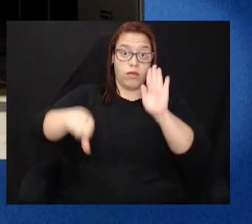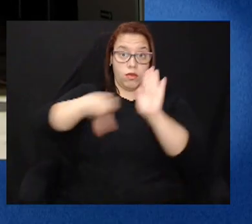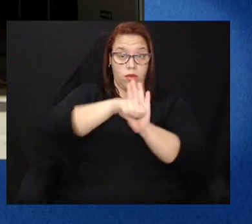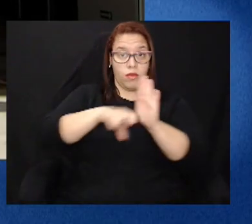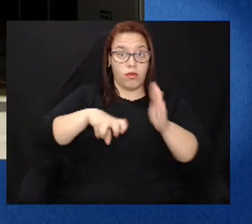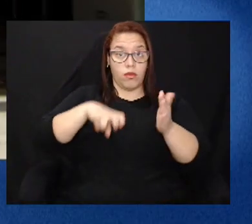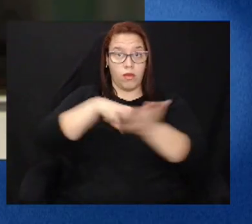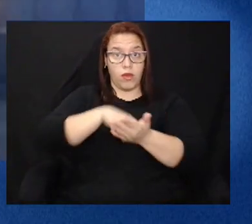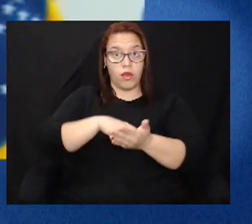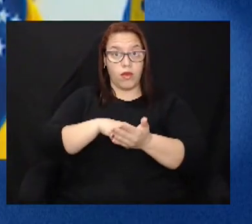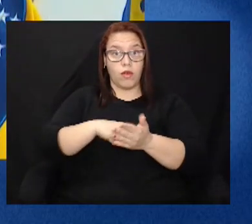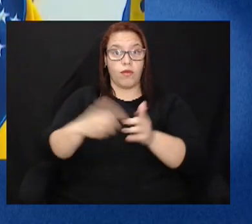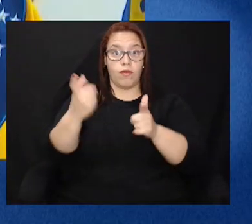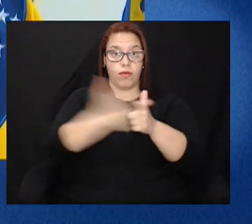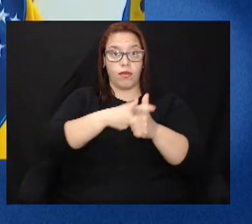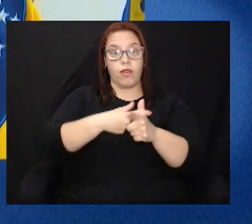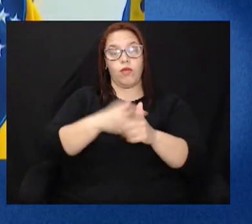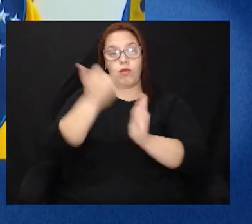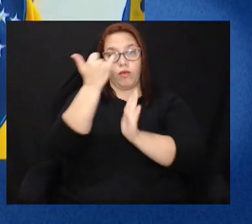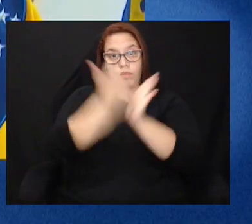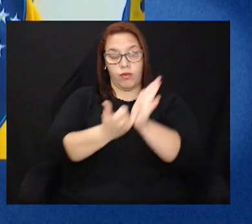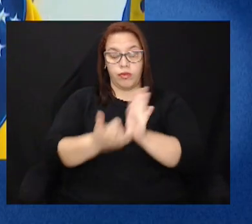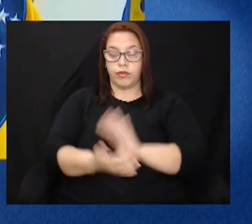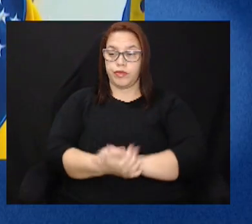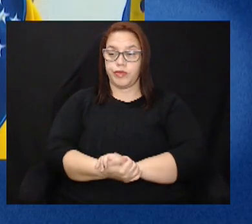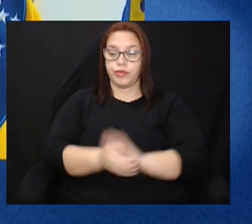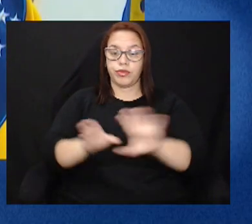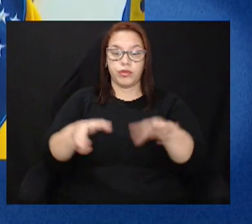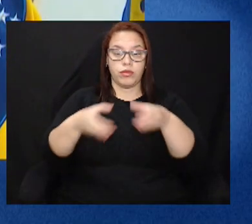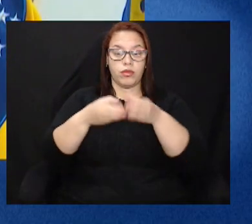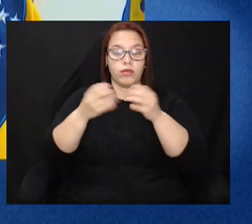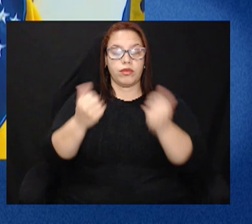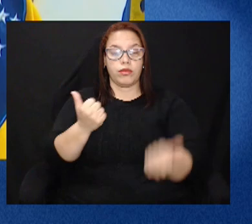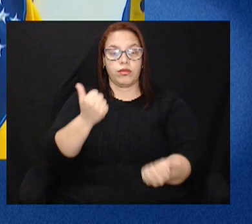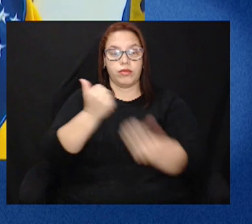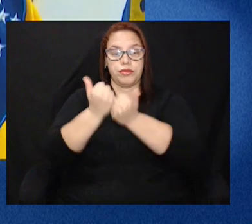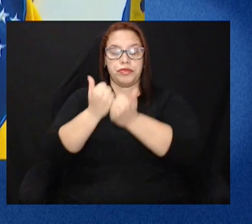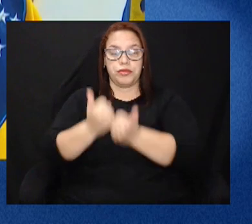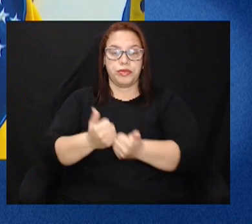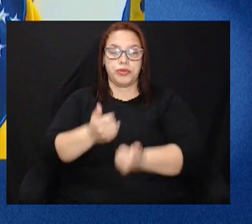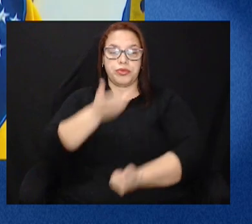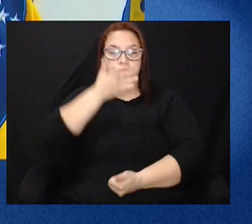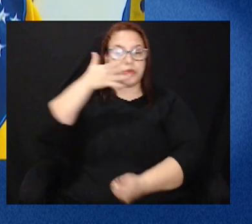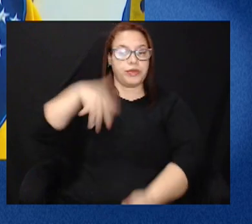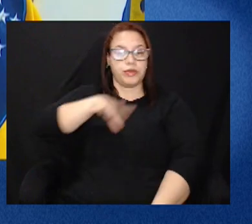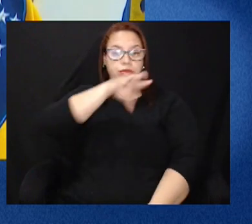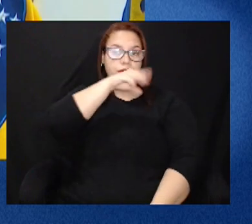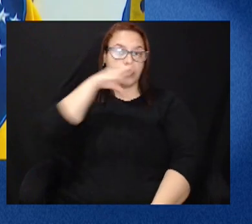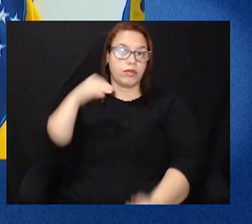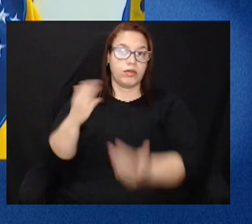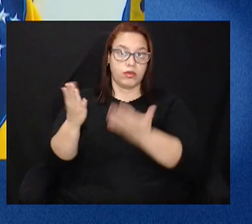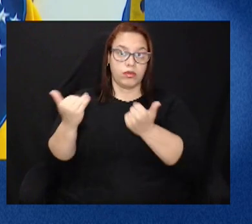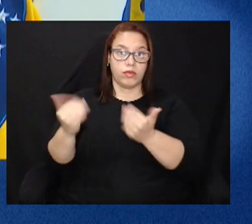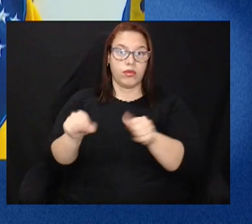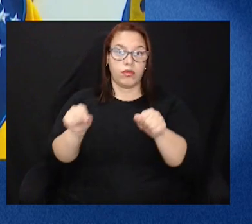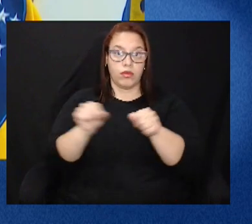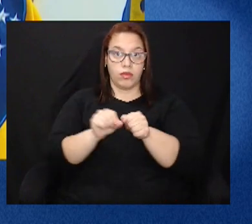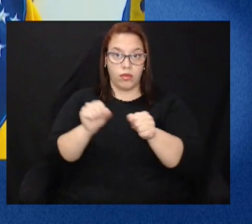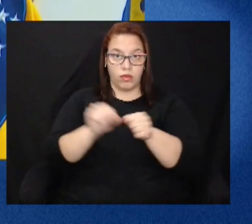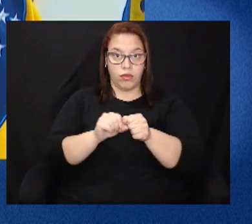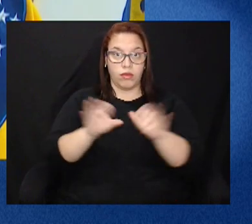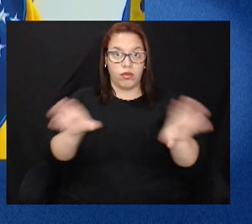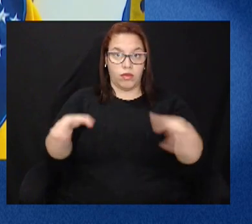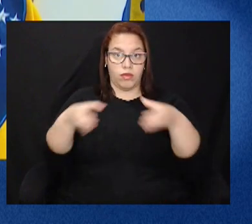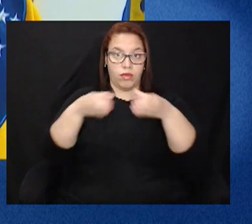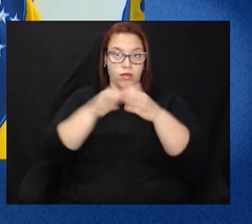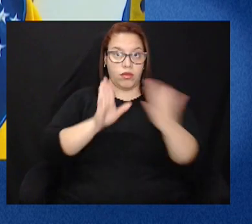dívidas tributárias. Comissão de Defesa dos Direitos da Criança, do Adolescente e da Juventude realiza reunião em conjunto com Frente